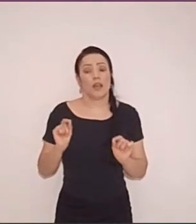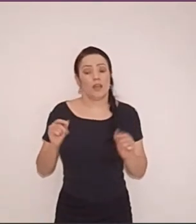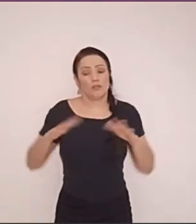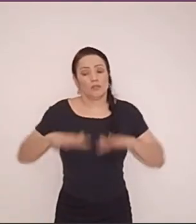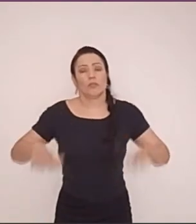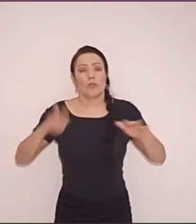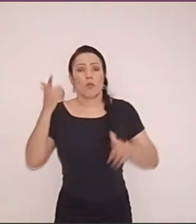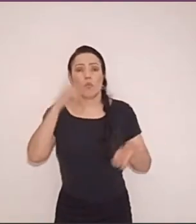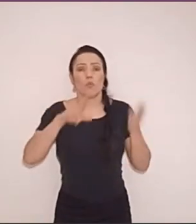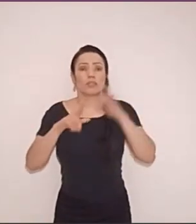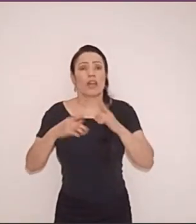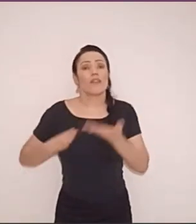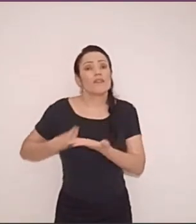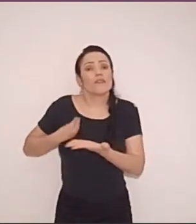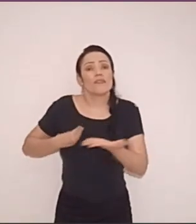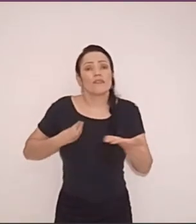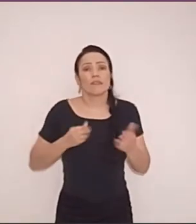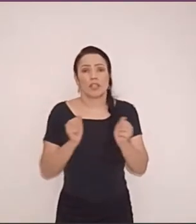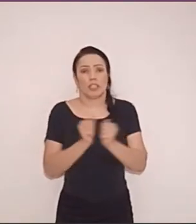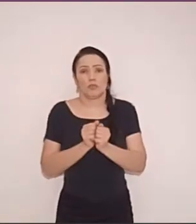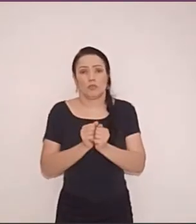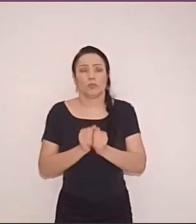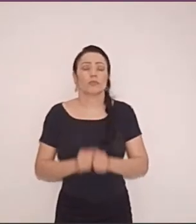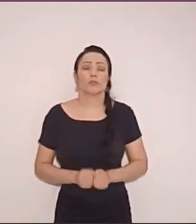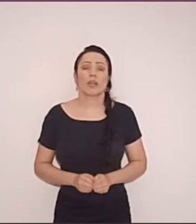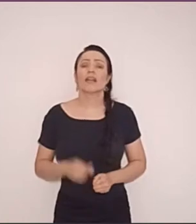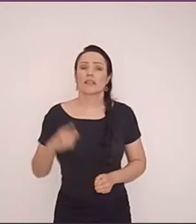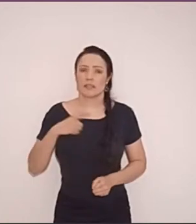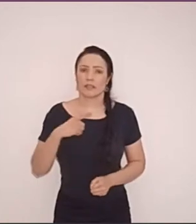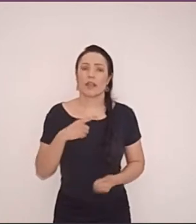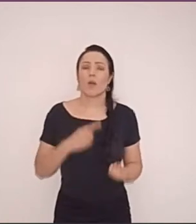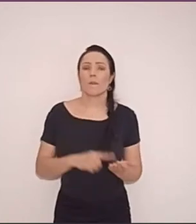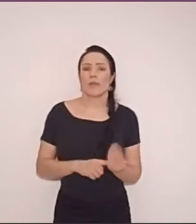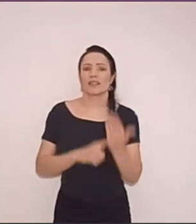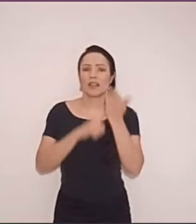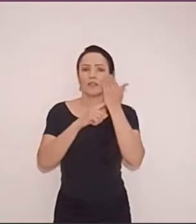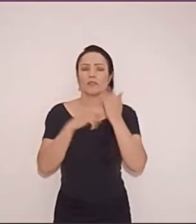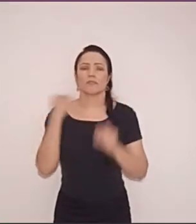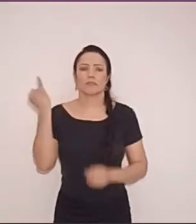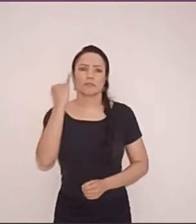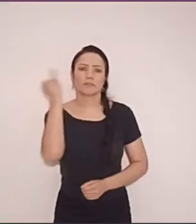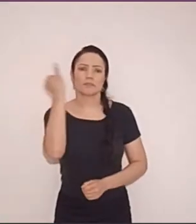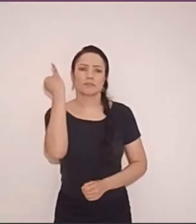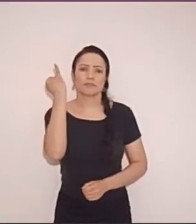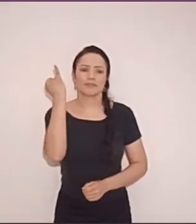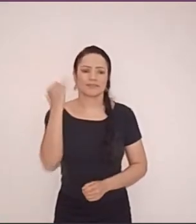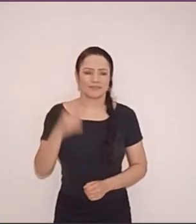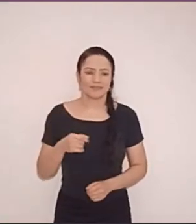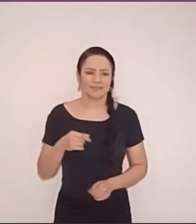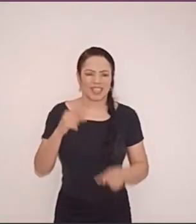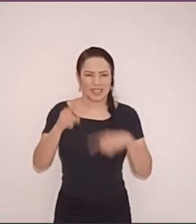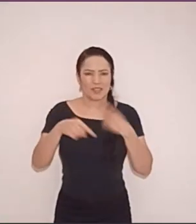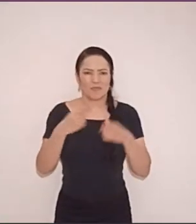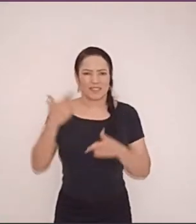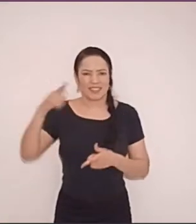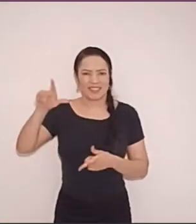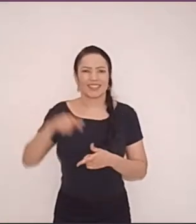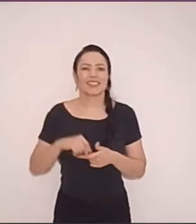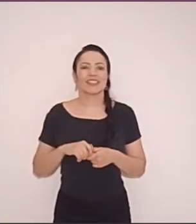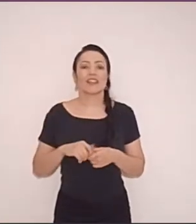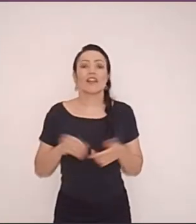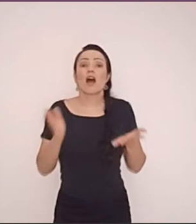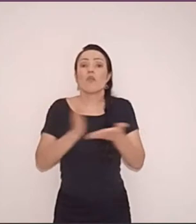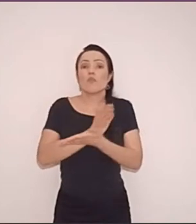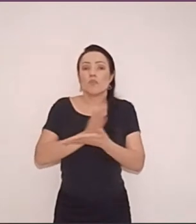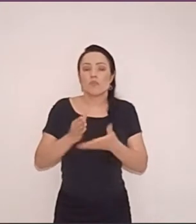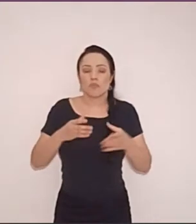consiga conviver e aí tem uma tecnologia importante né para fechar essa parte passar por situações e